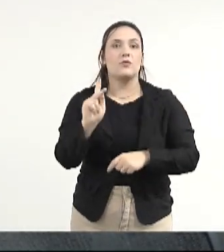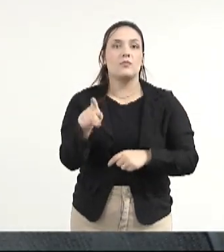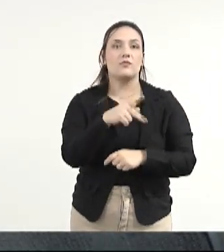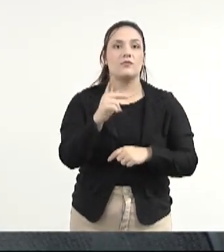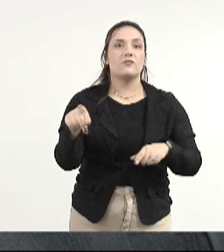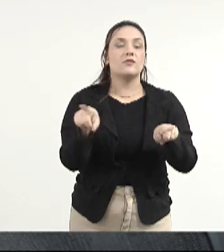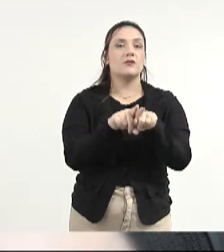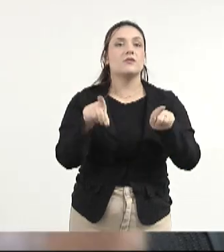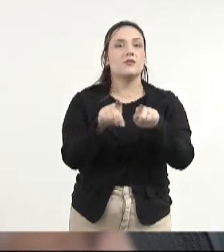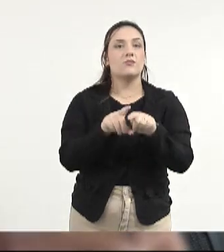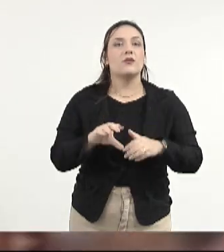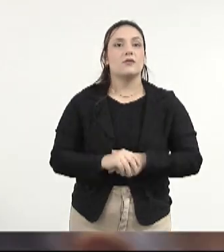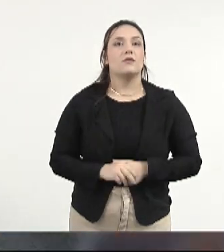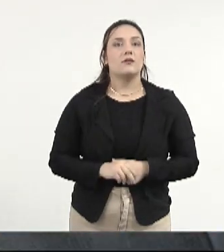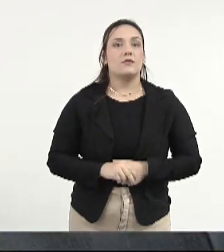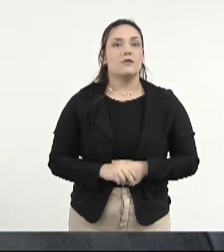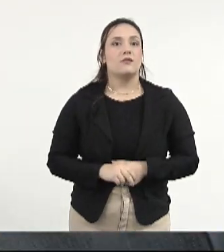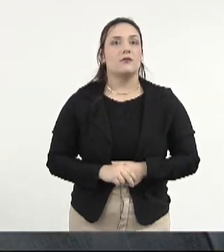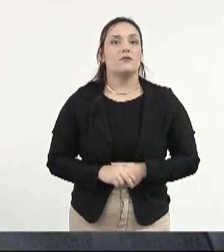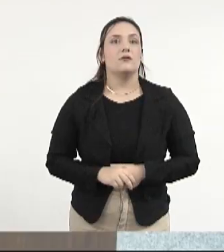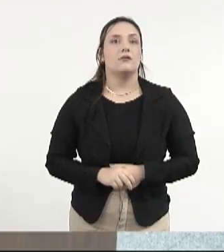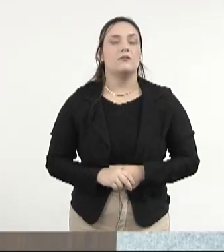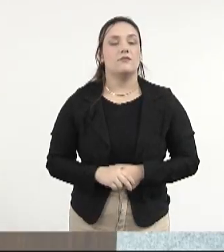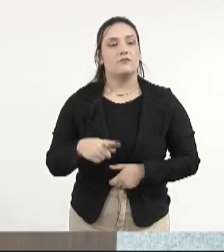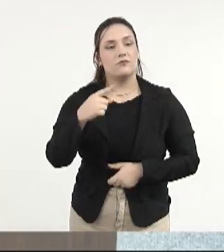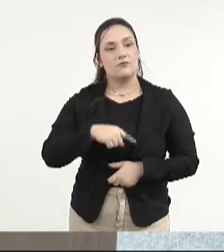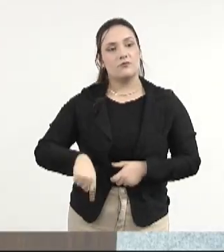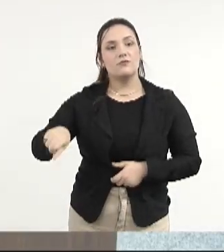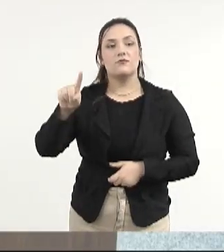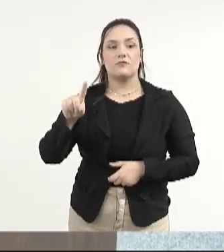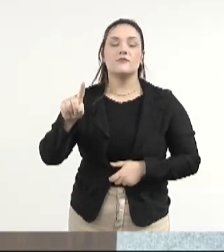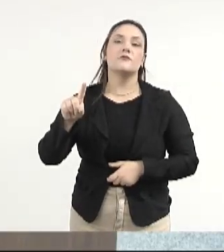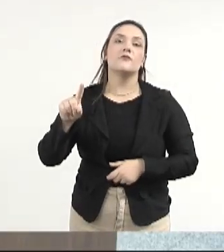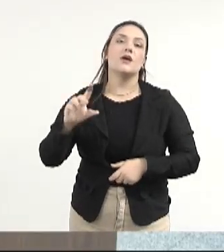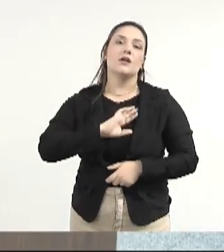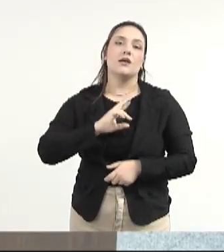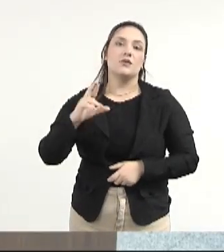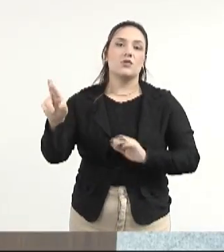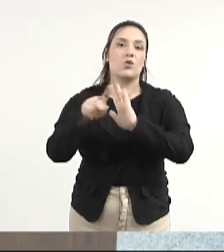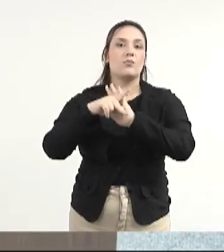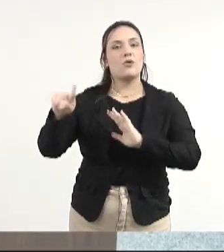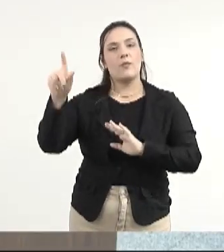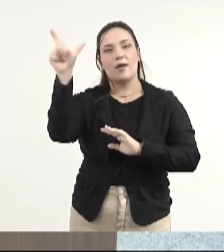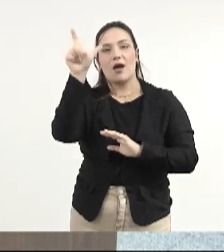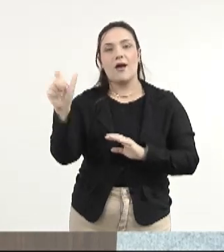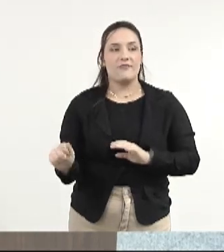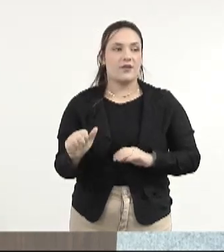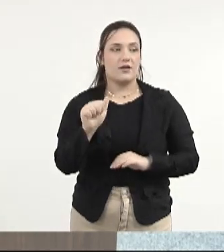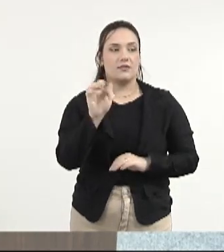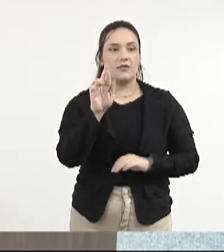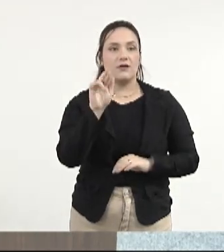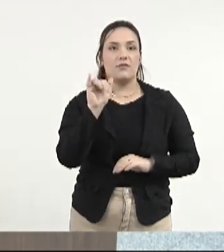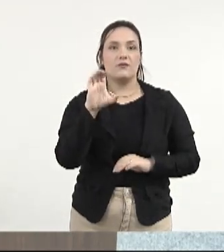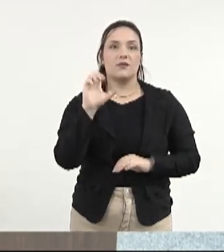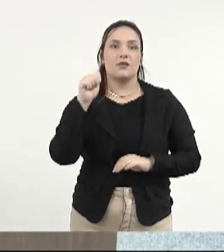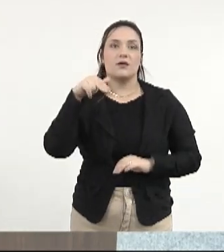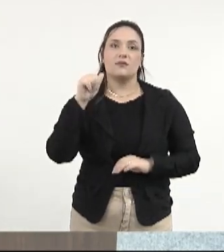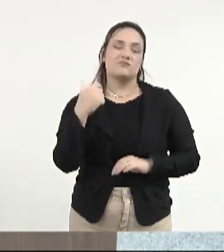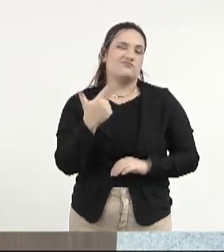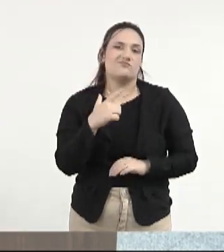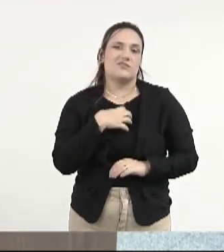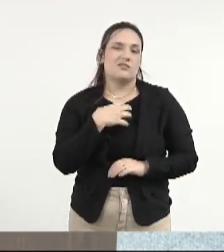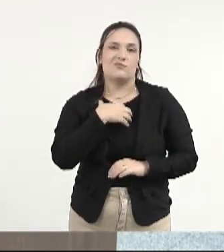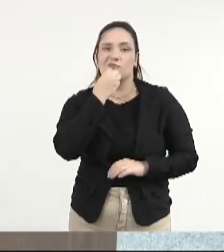professores também, que frequentam as religiões de matrizes africanas e que não se sentem à